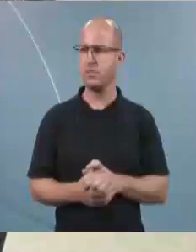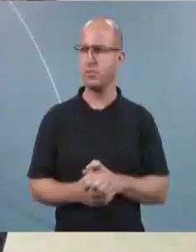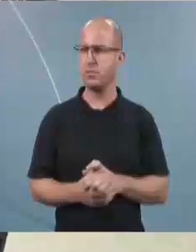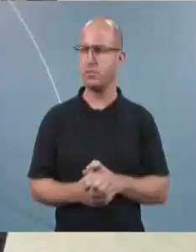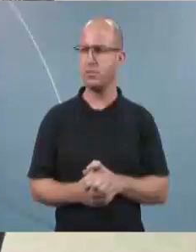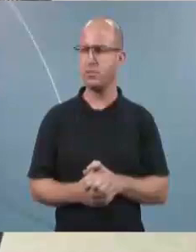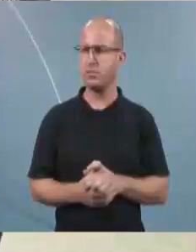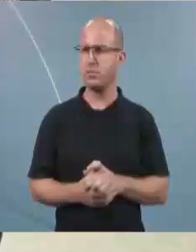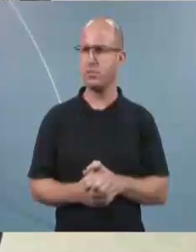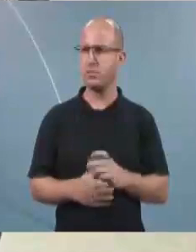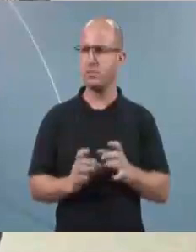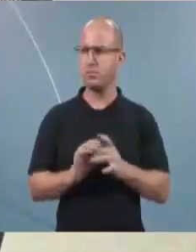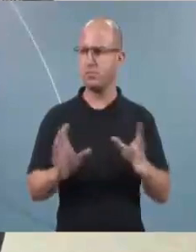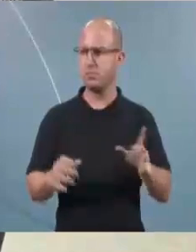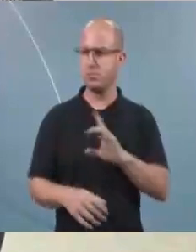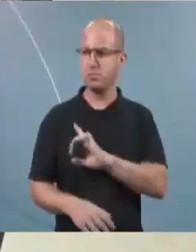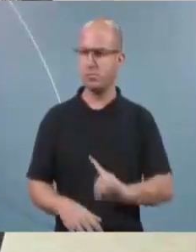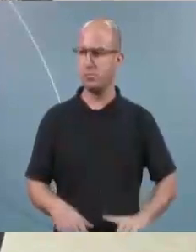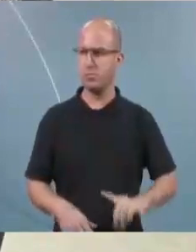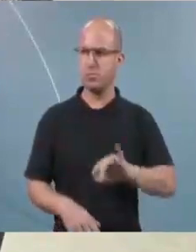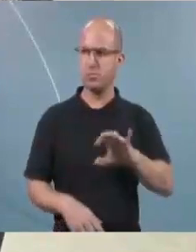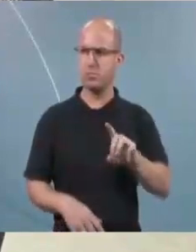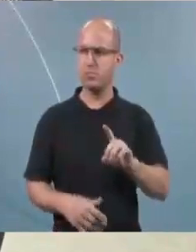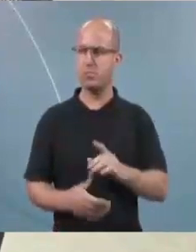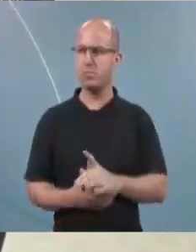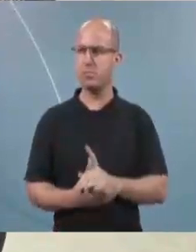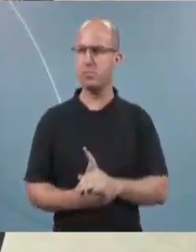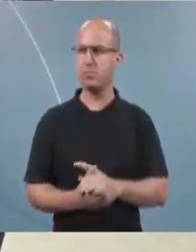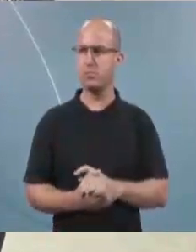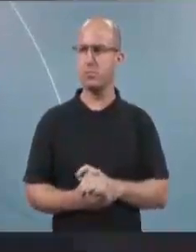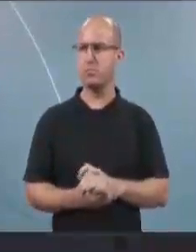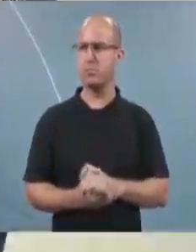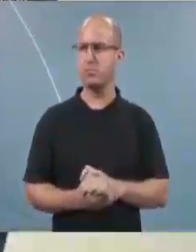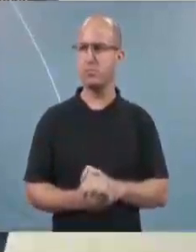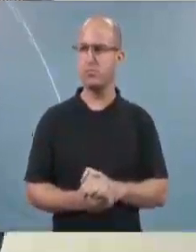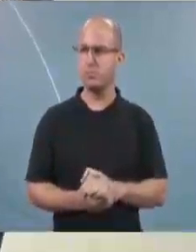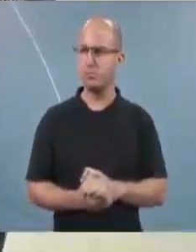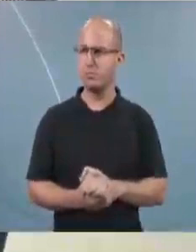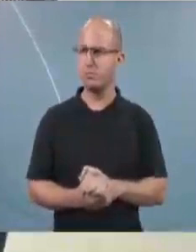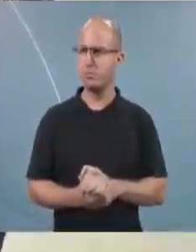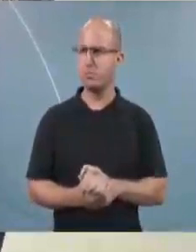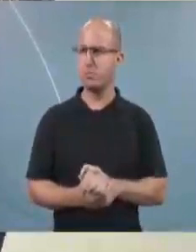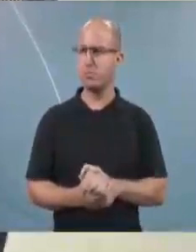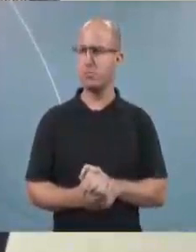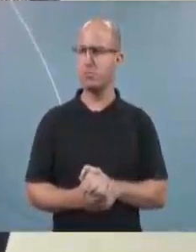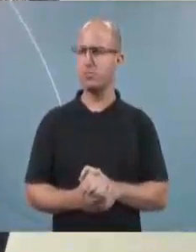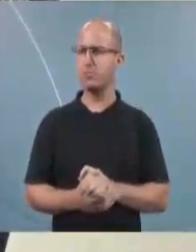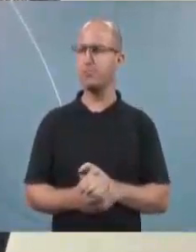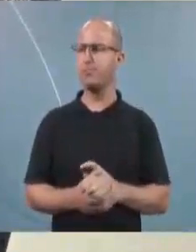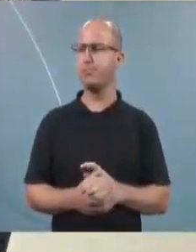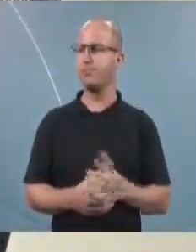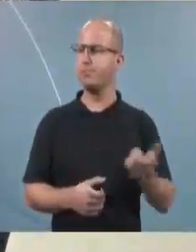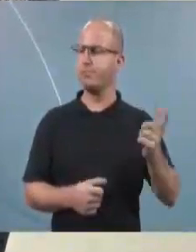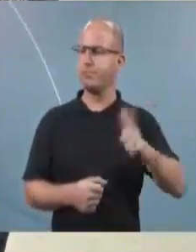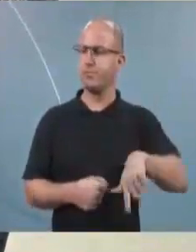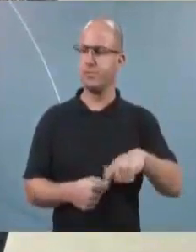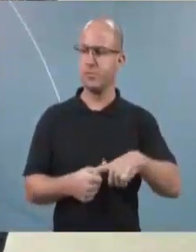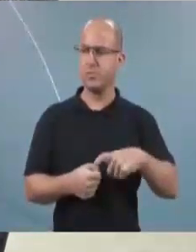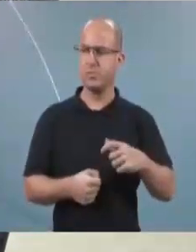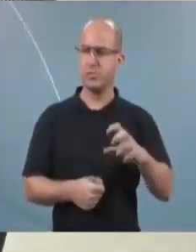ge autoriz palav o tempo o